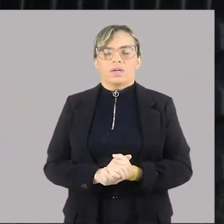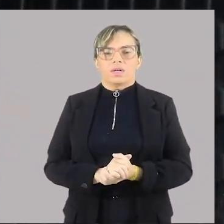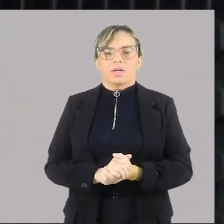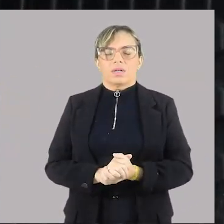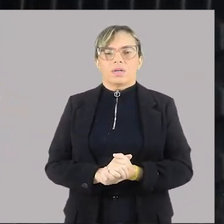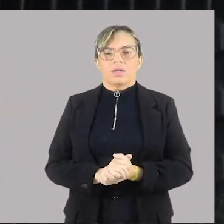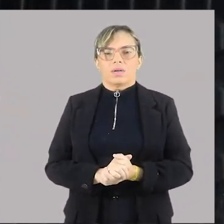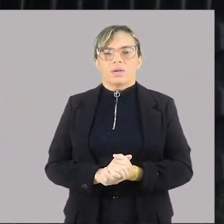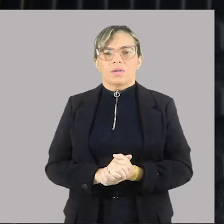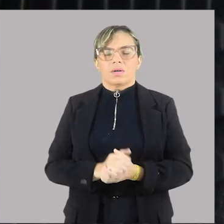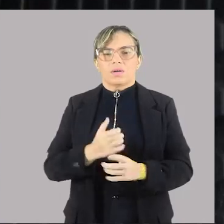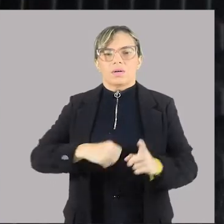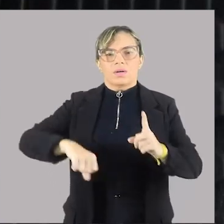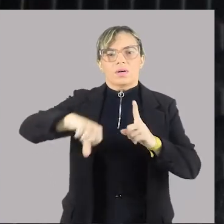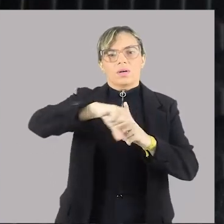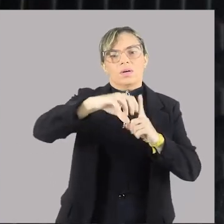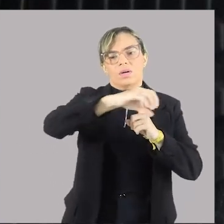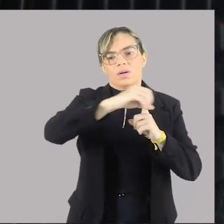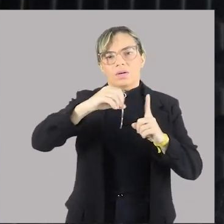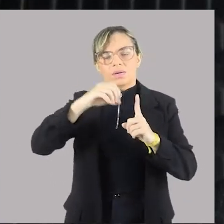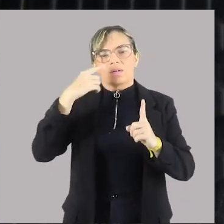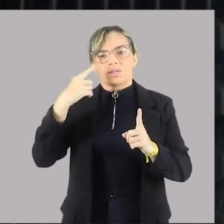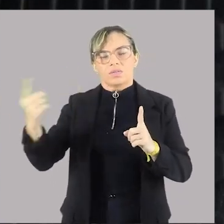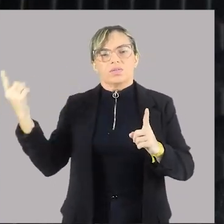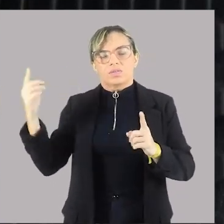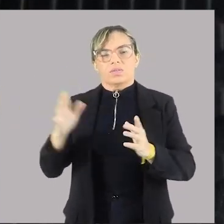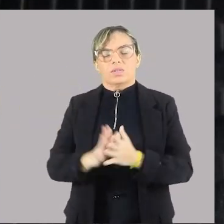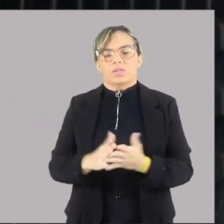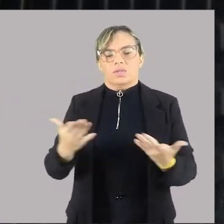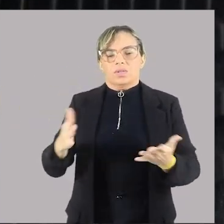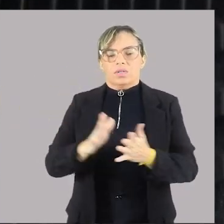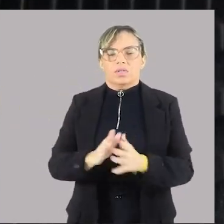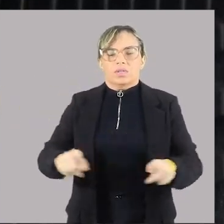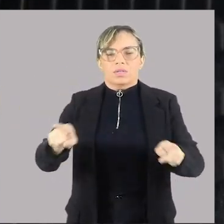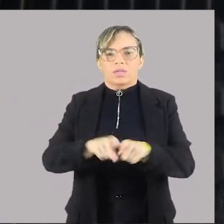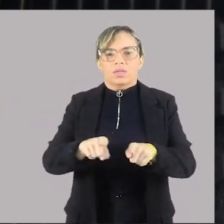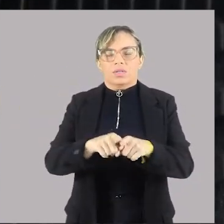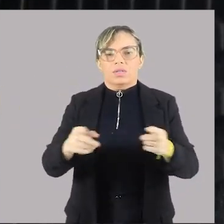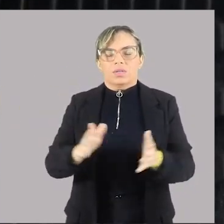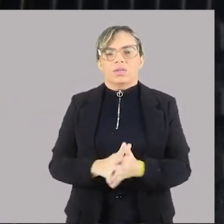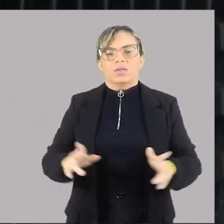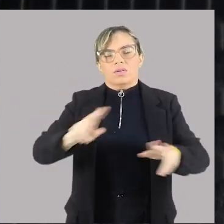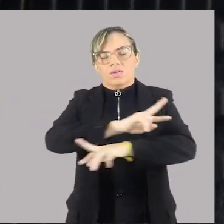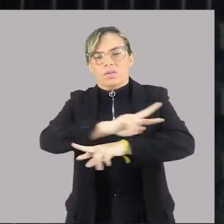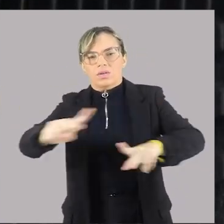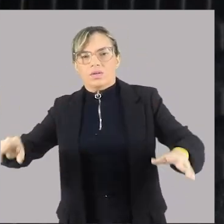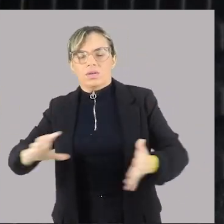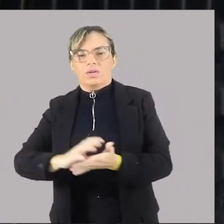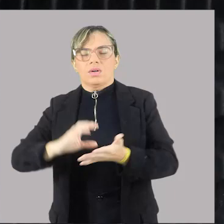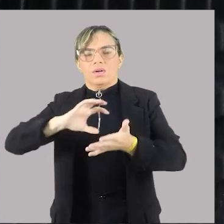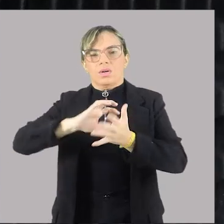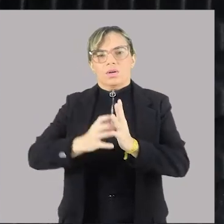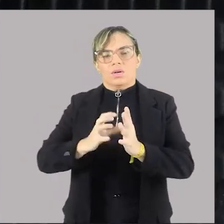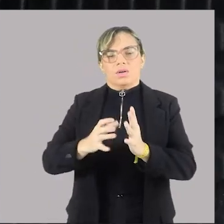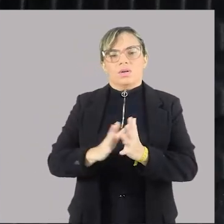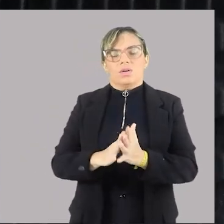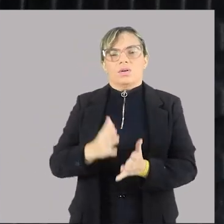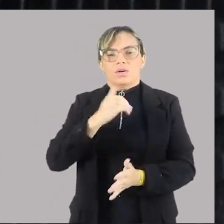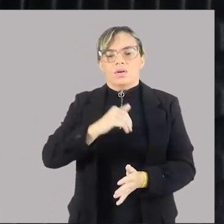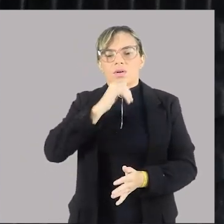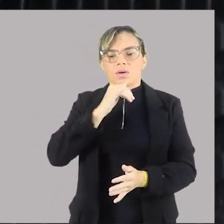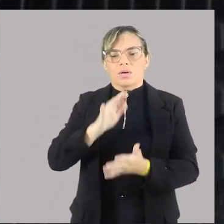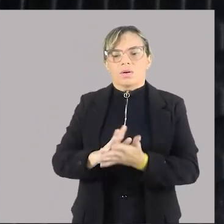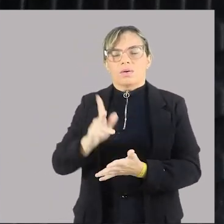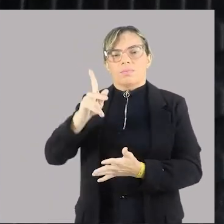vai instituir o pluripartidarismo. Nesse momento nós teremos surgimento de vários partidos, como por exemplo o PTB,